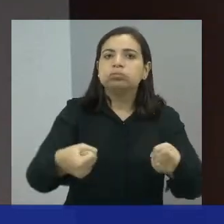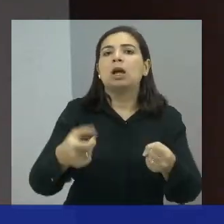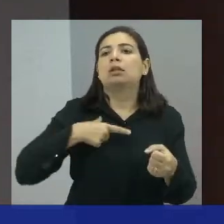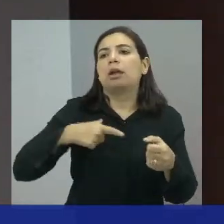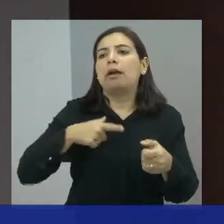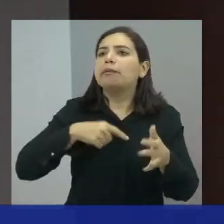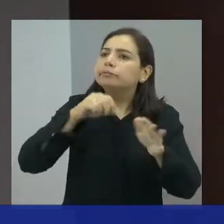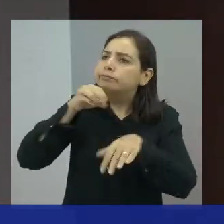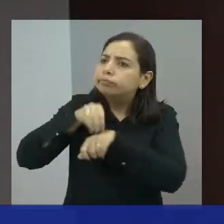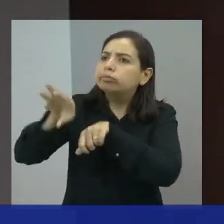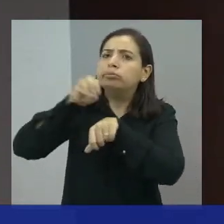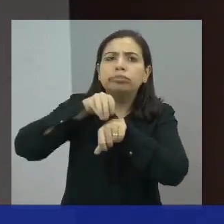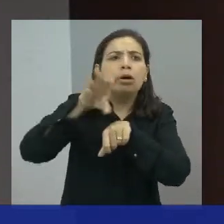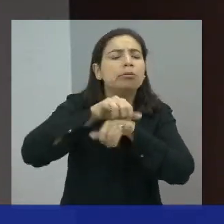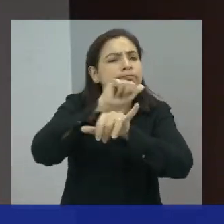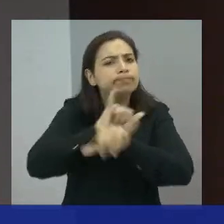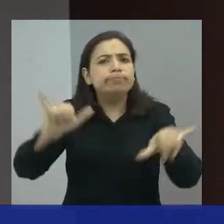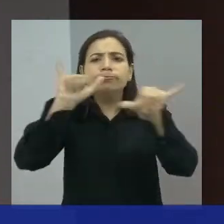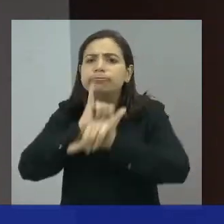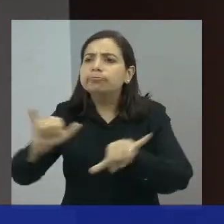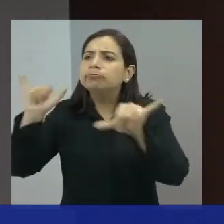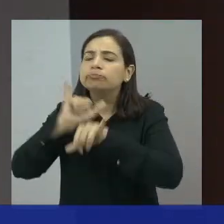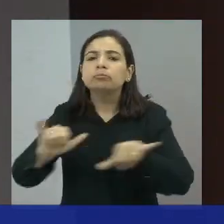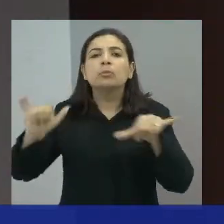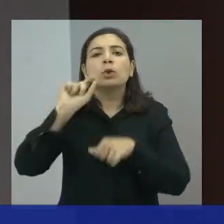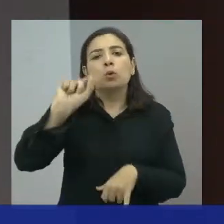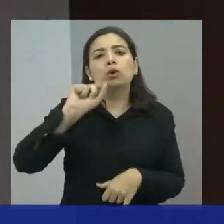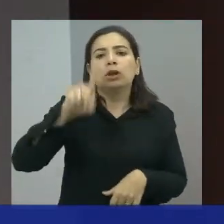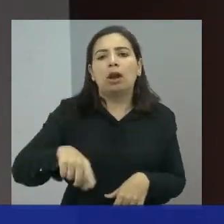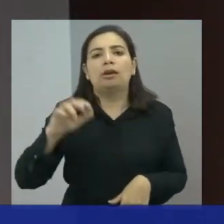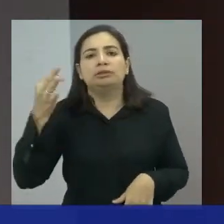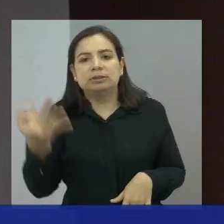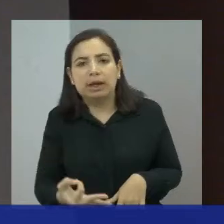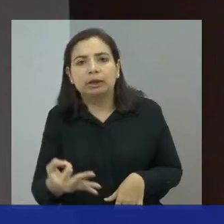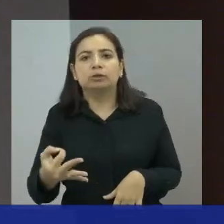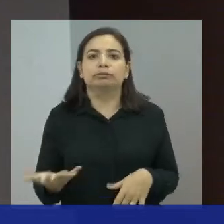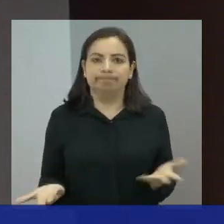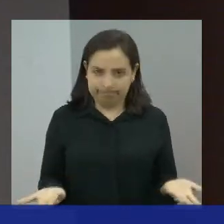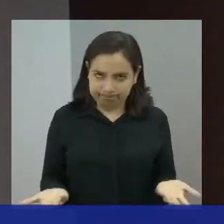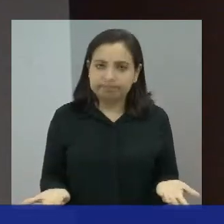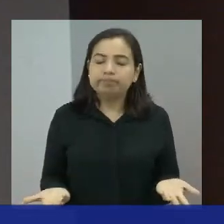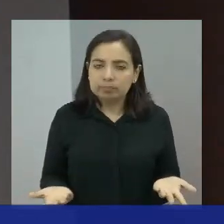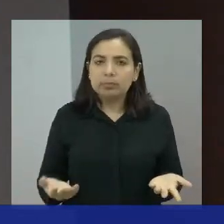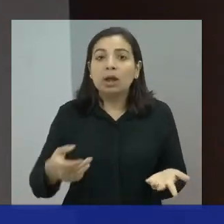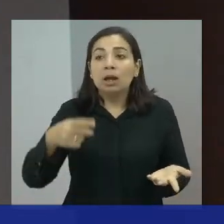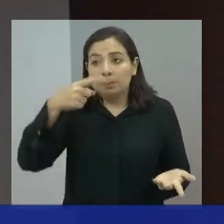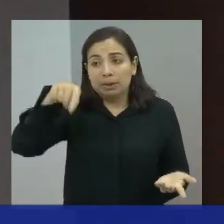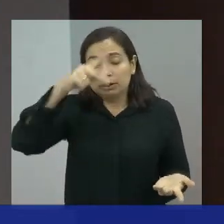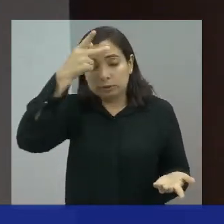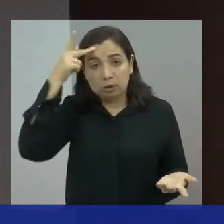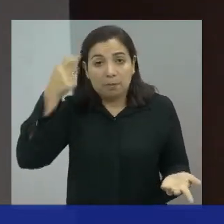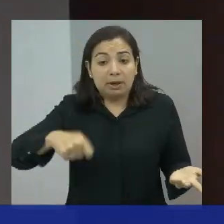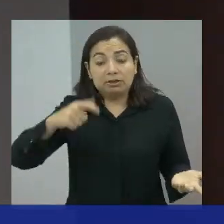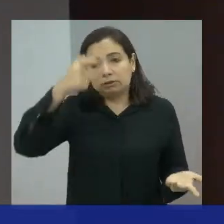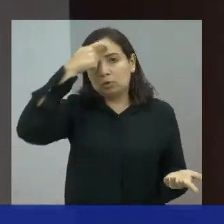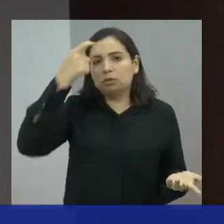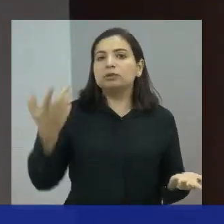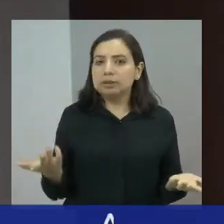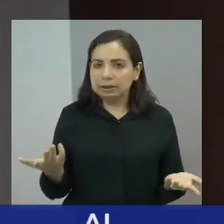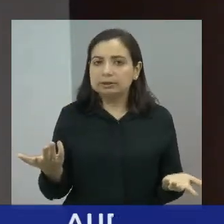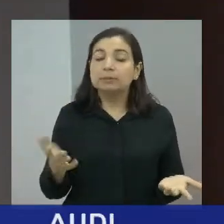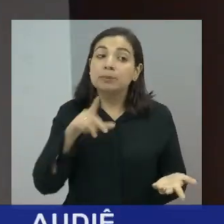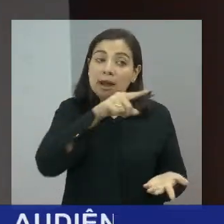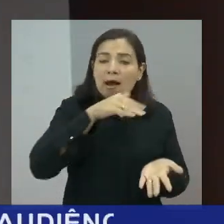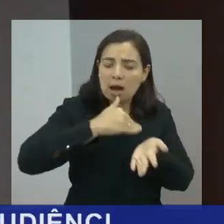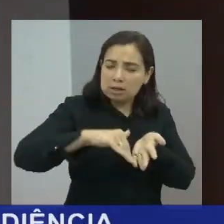contínuo. E o esforço também da Secretaria de Urbanismo e Meio Ambiente também é contínuo, porque a Secretaria está aberta e